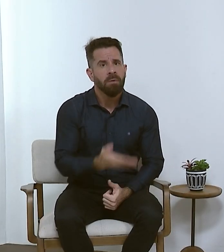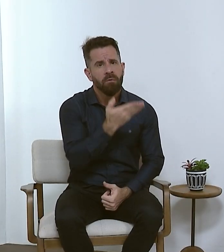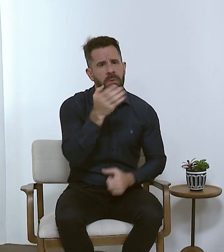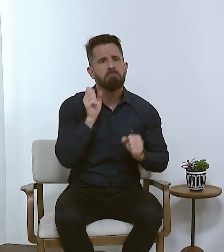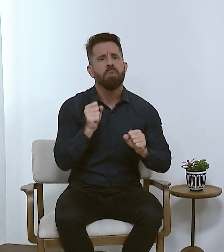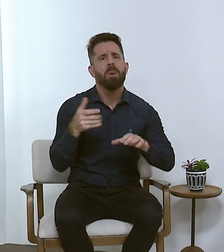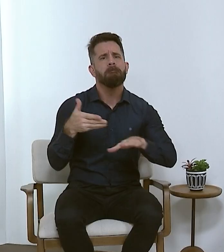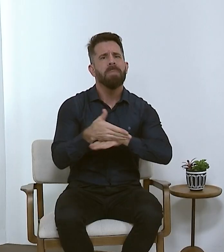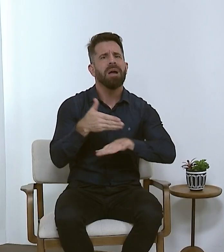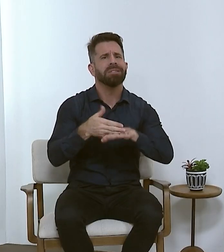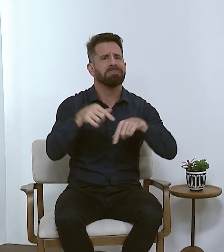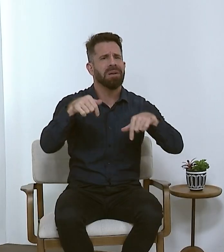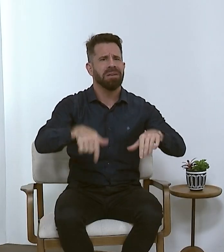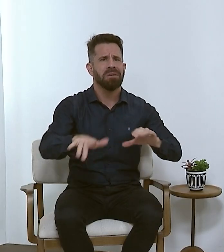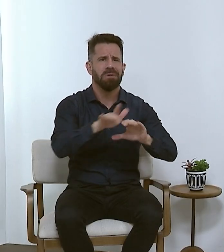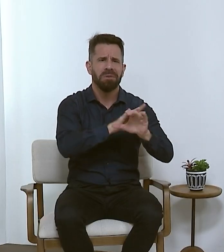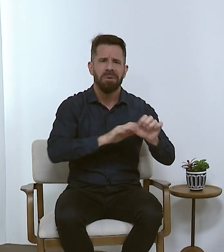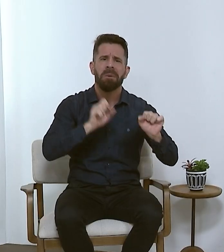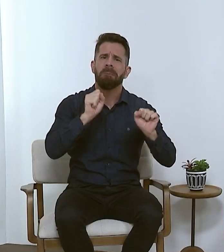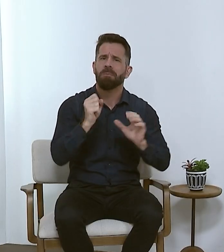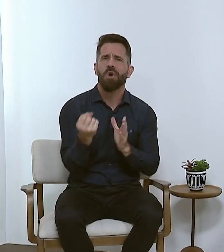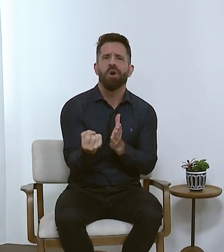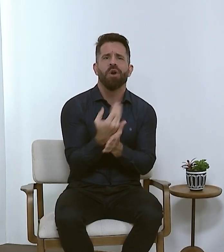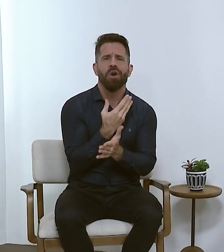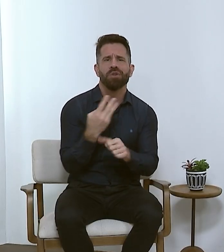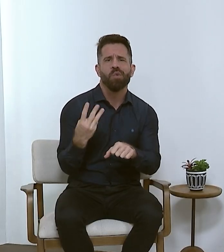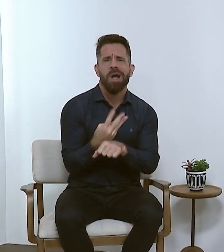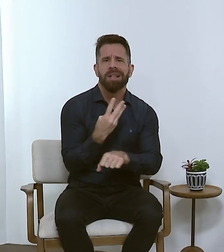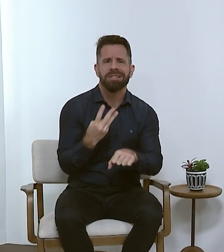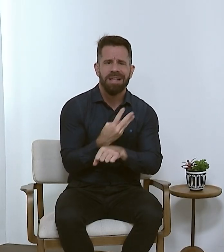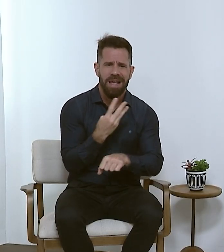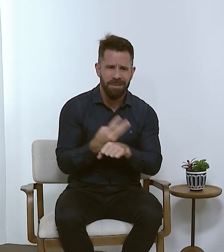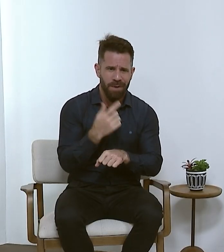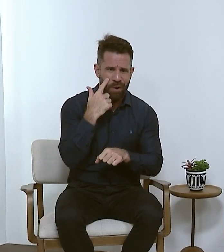É só mandar uma mensagem pelo WhatsApp. O número é